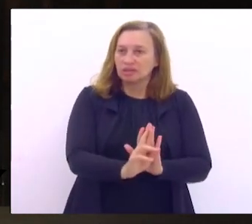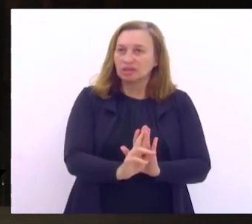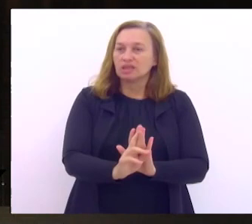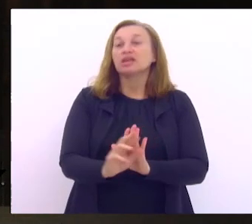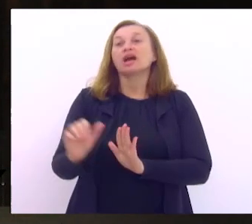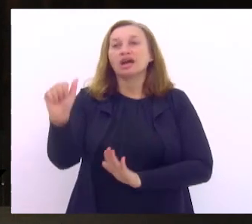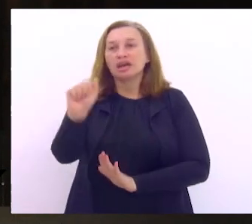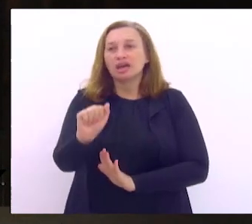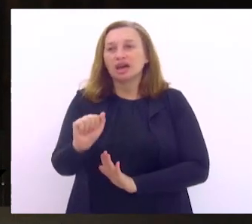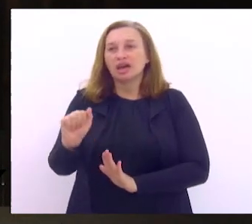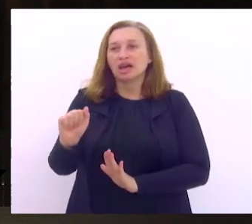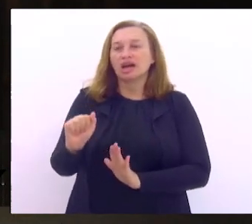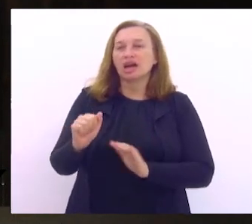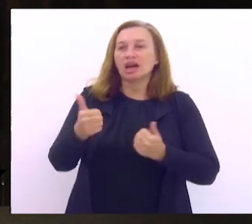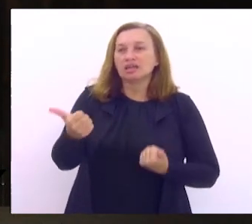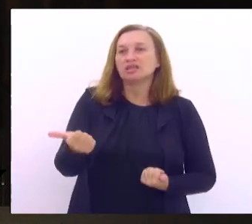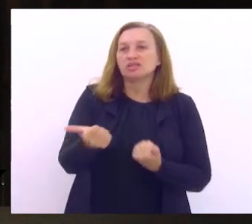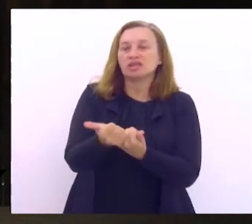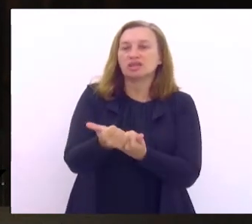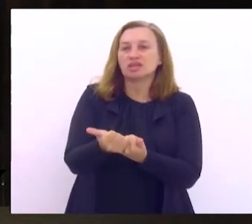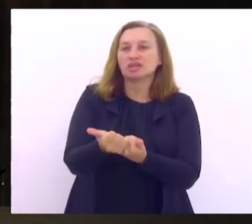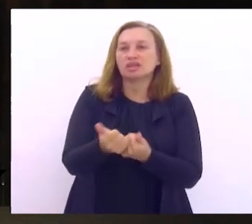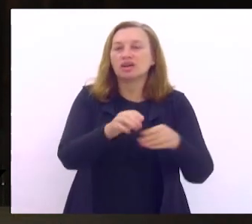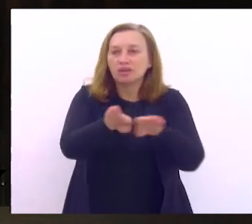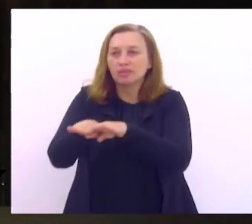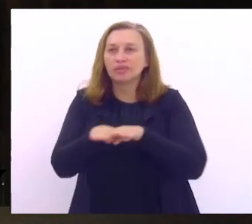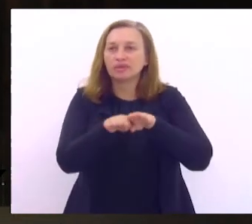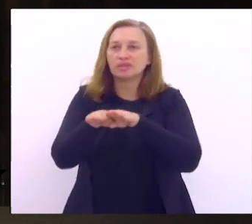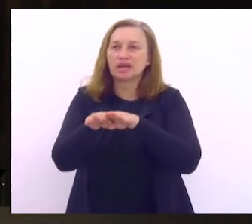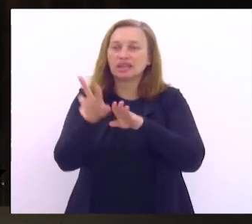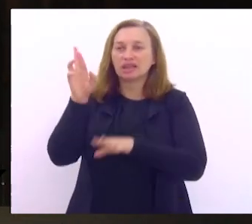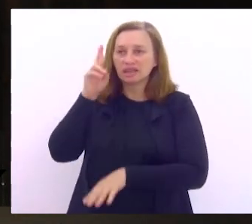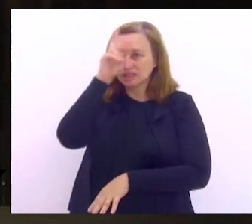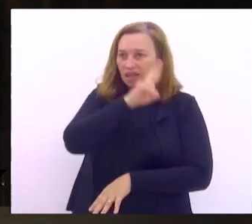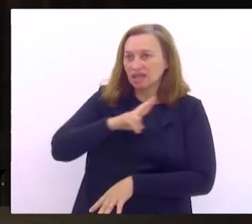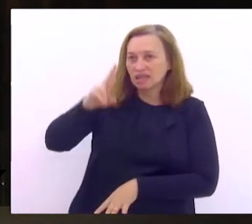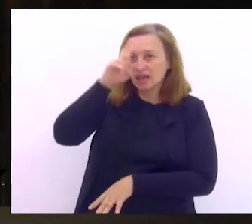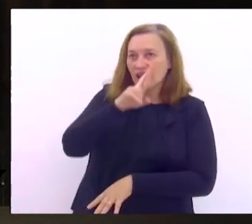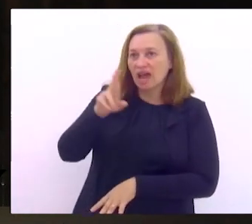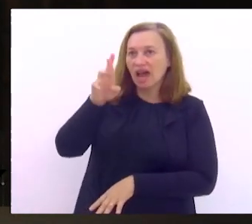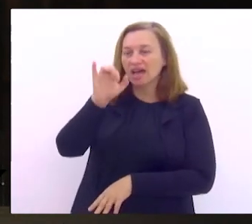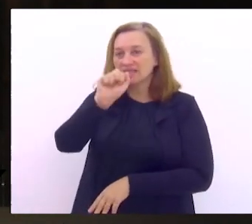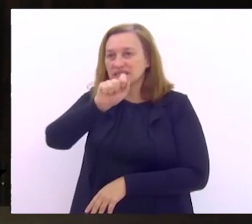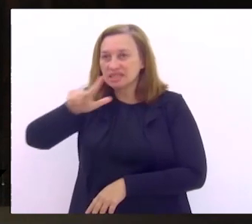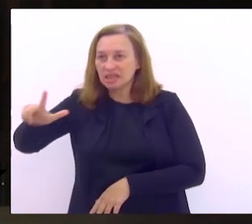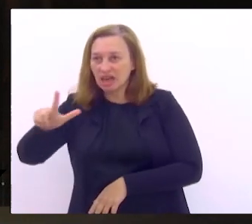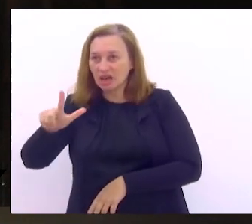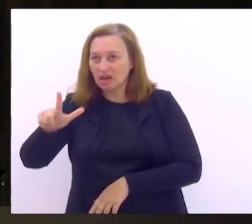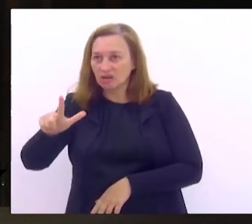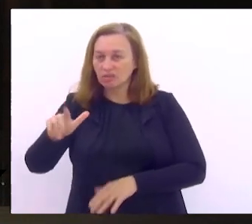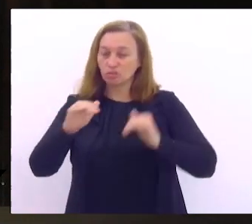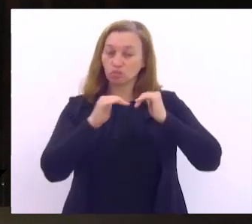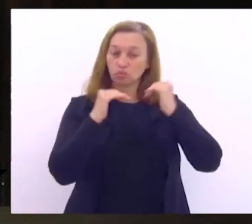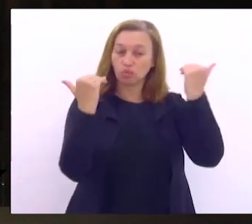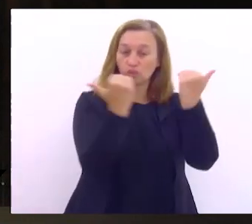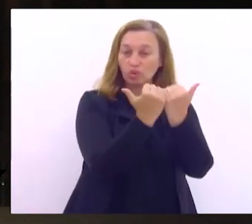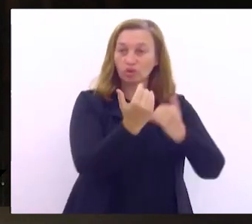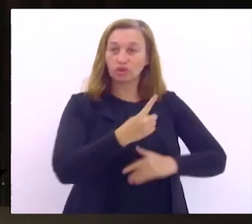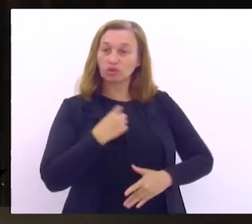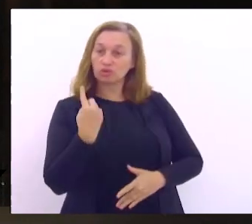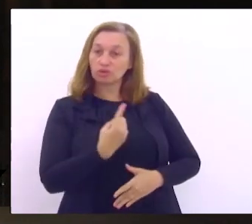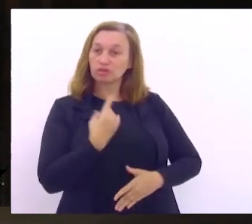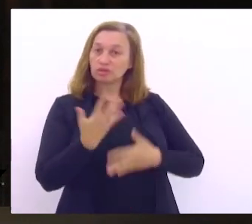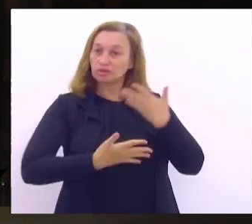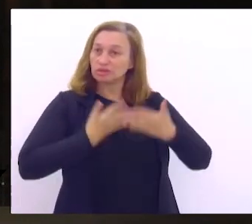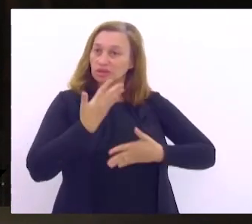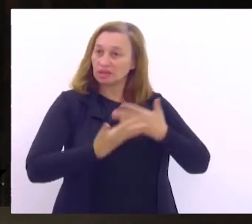igualdade racial da CARJ-OAB, em prol da revitalização do estádio de atletismo Célio de Barros, que tanto nos enobreceu e